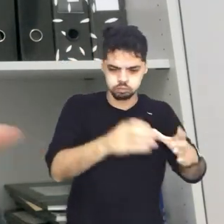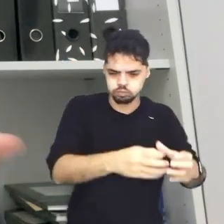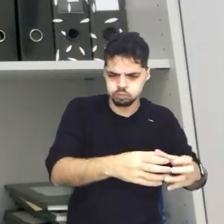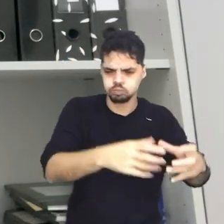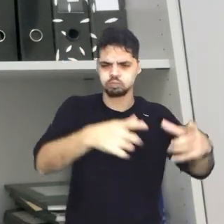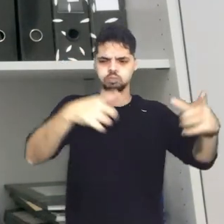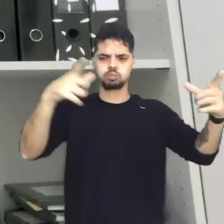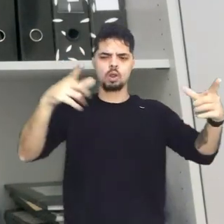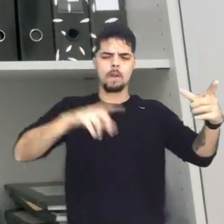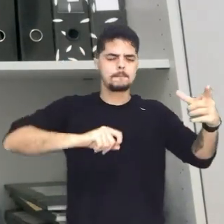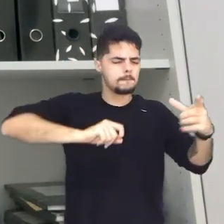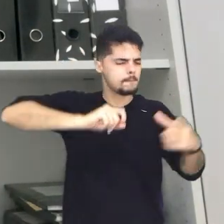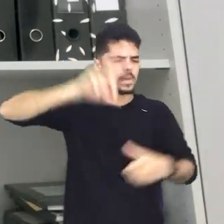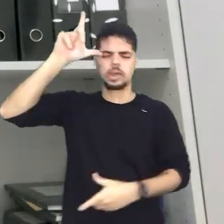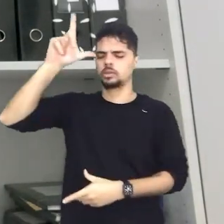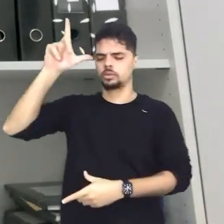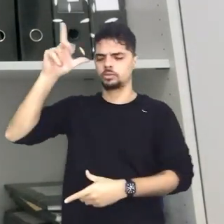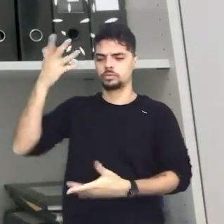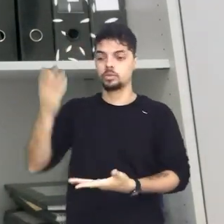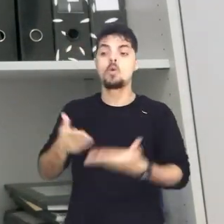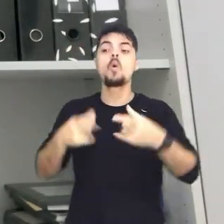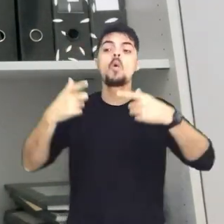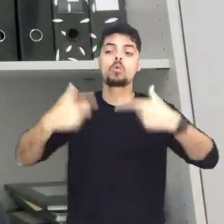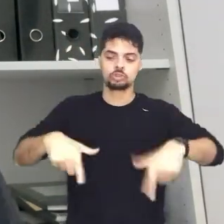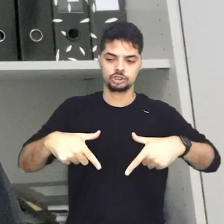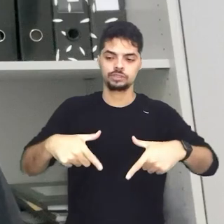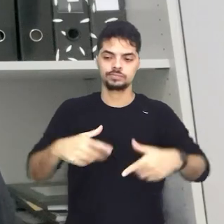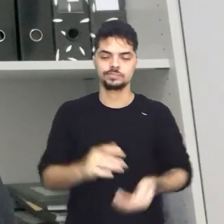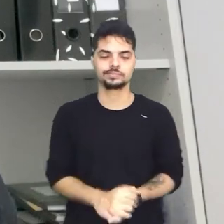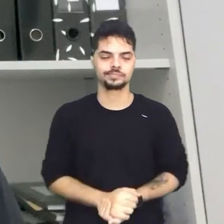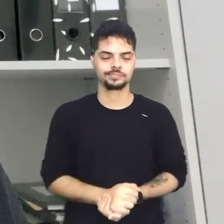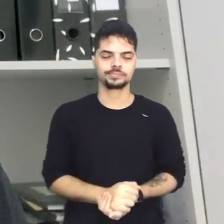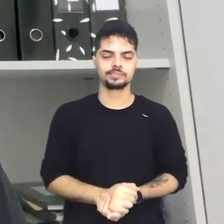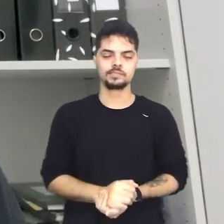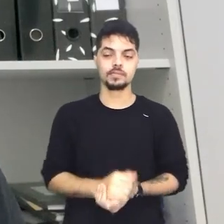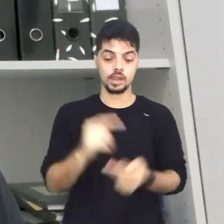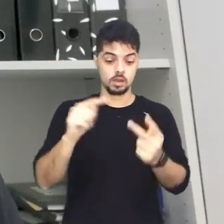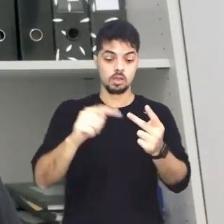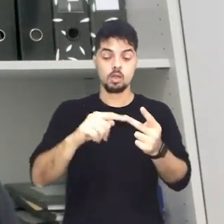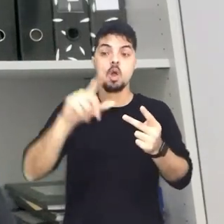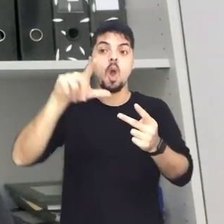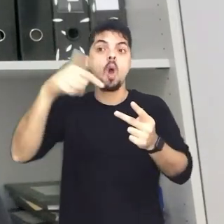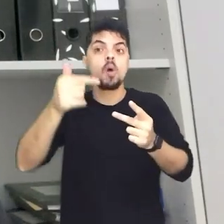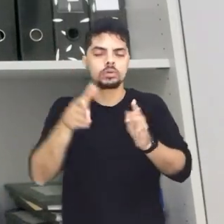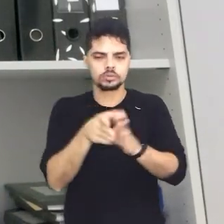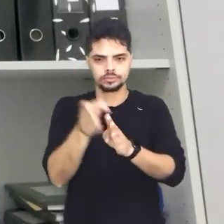maior parte da população. E um outro, né, uma outra